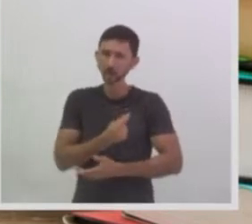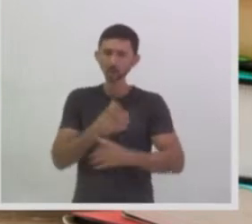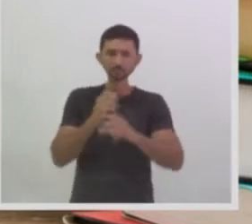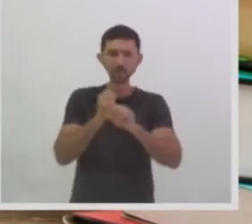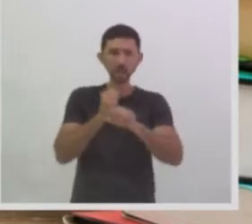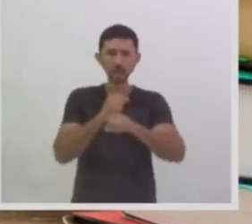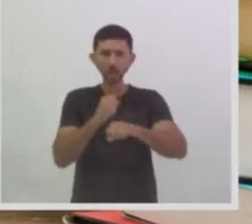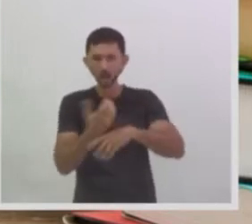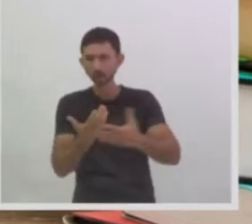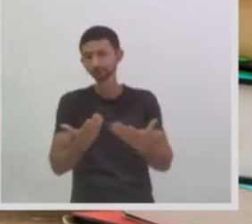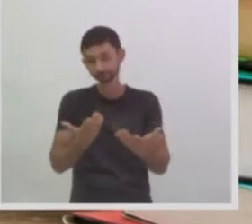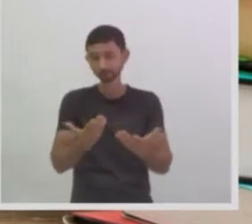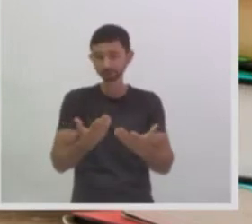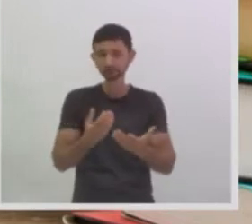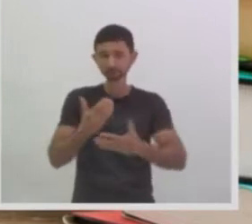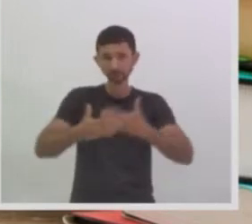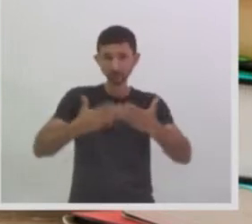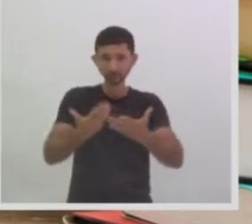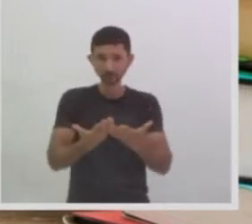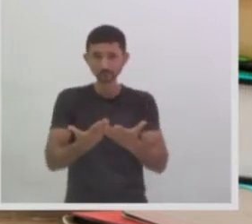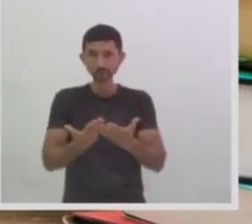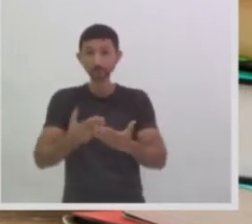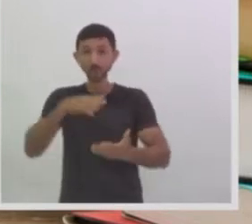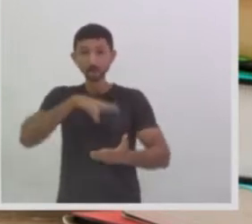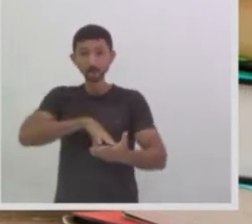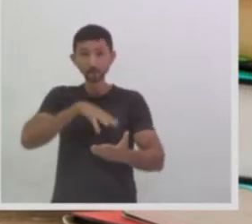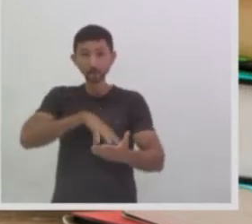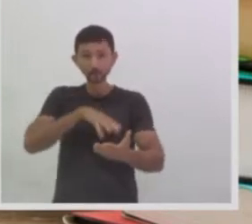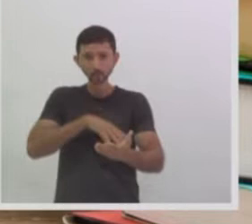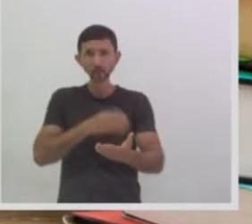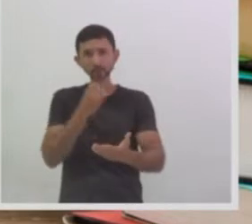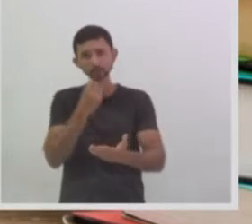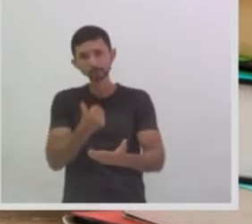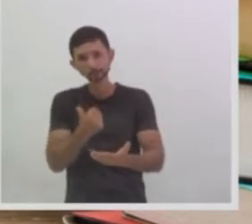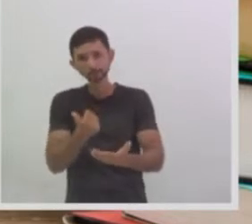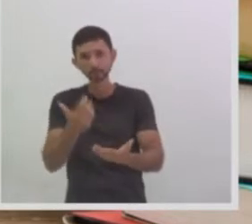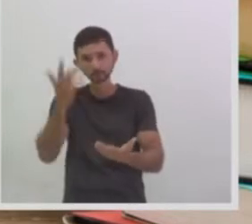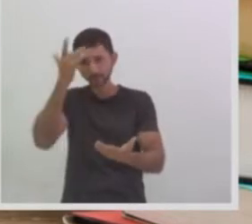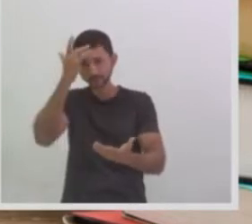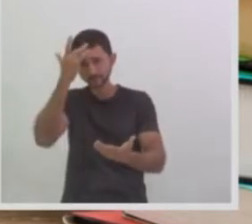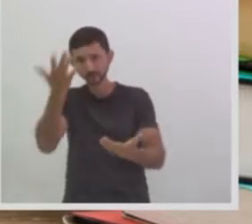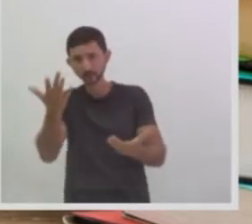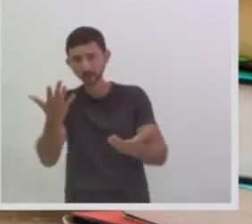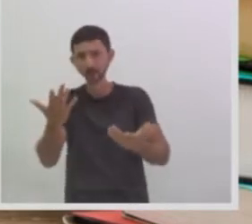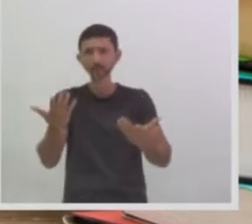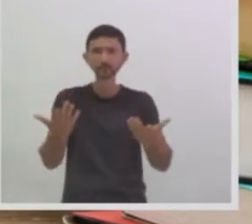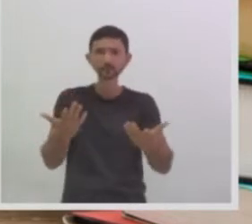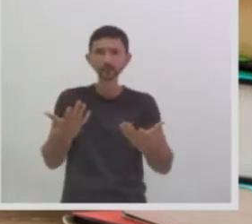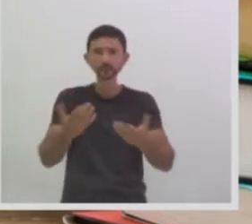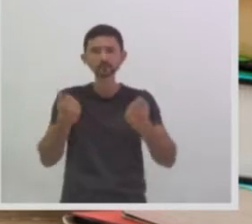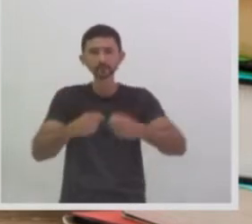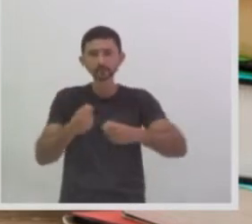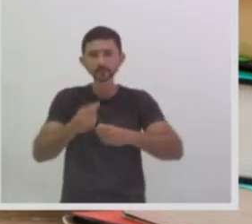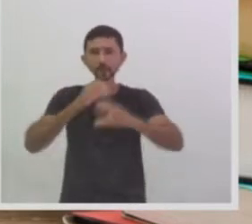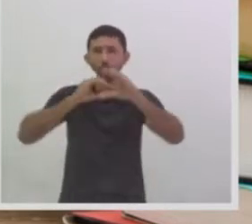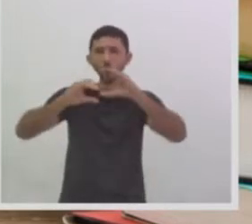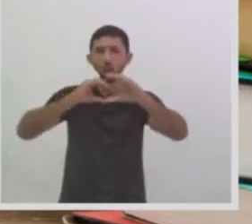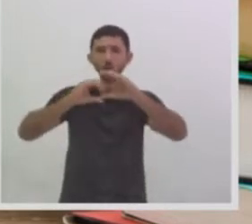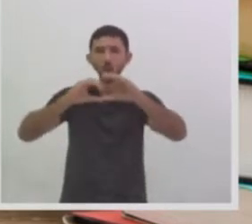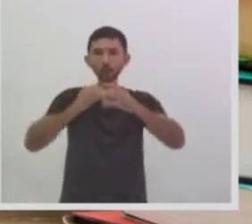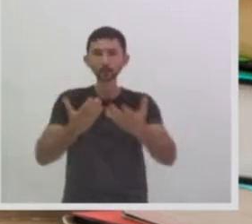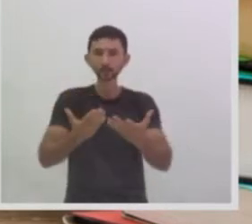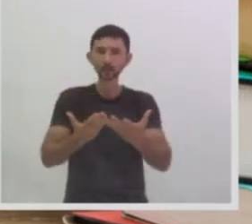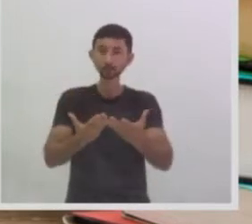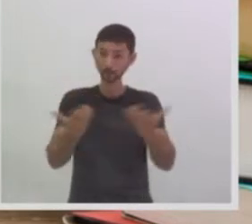assim por diante. Língua portuguesa também é fácil, porque nós precisamos nos comunicar, assim como nós